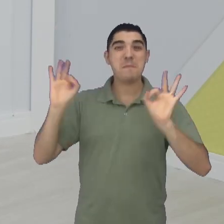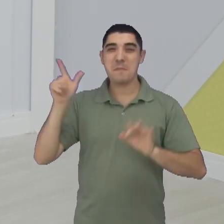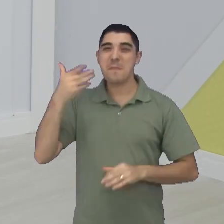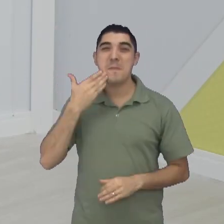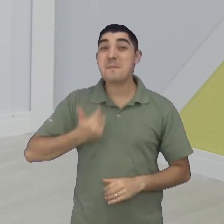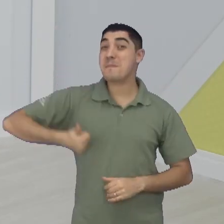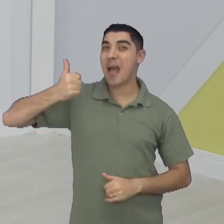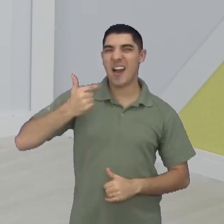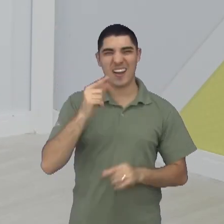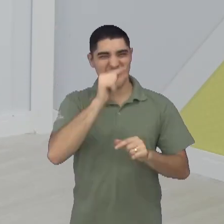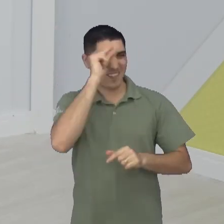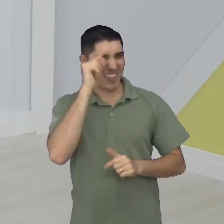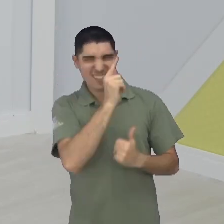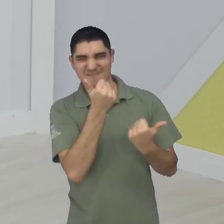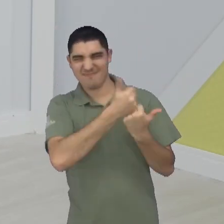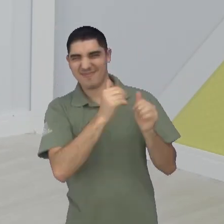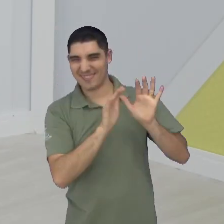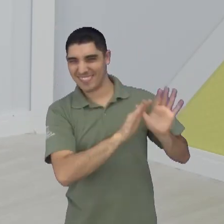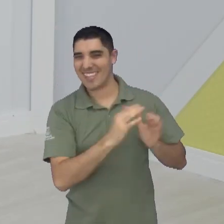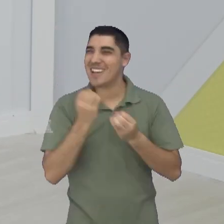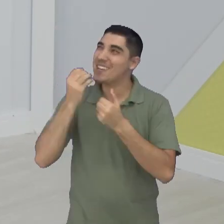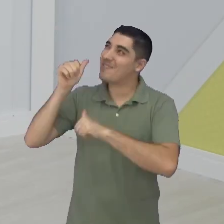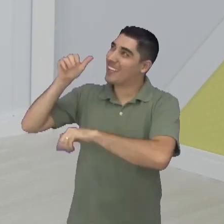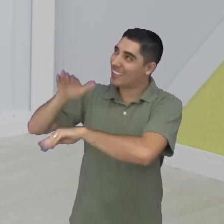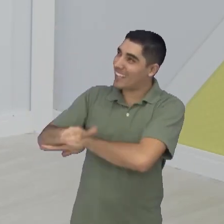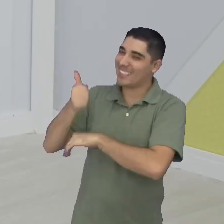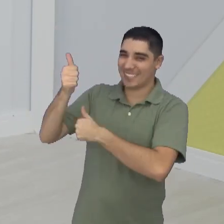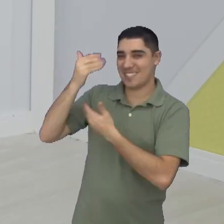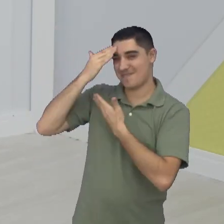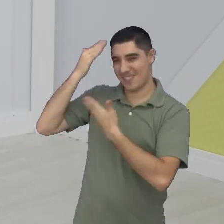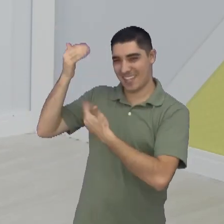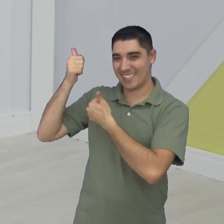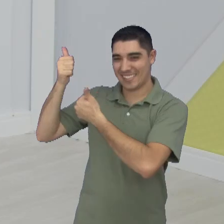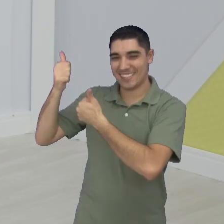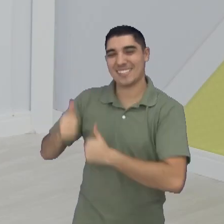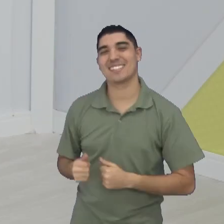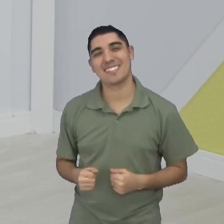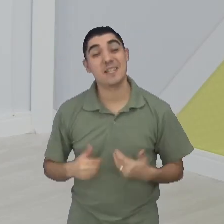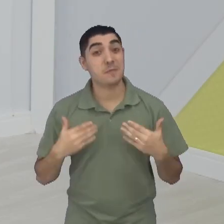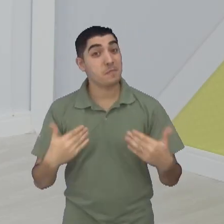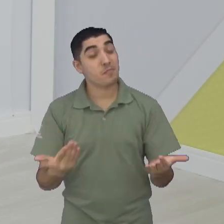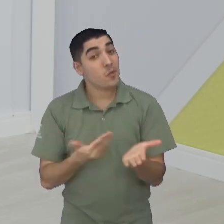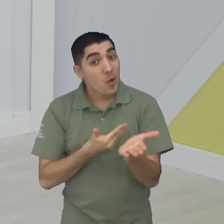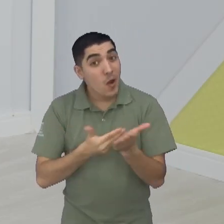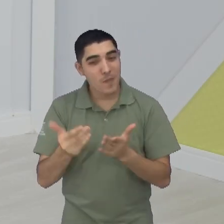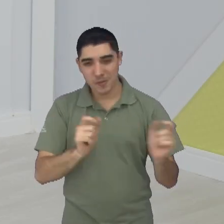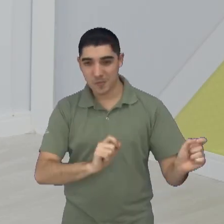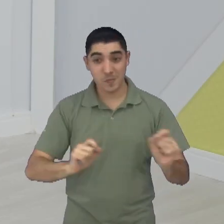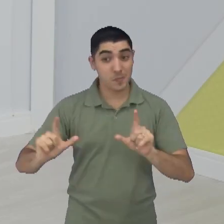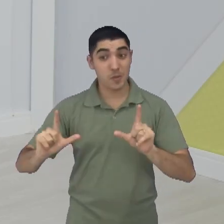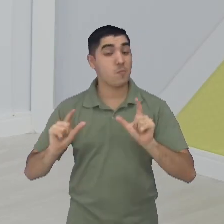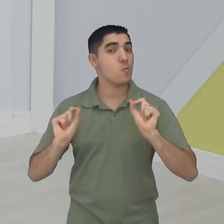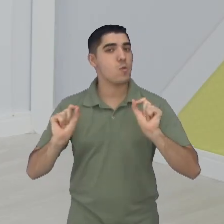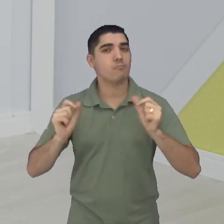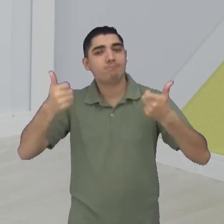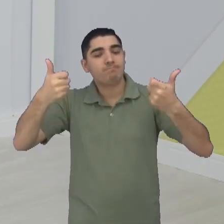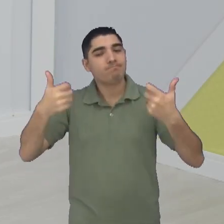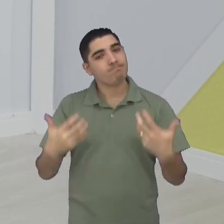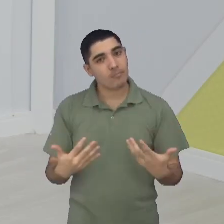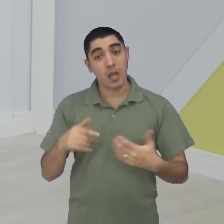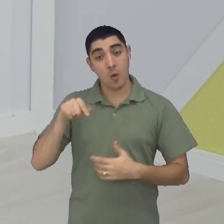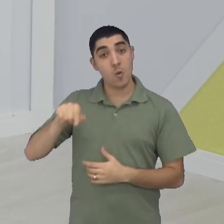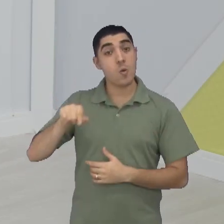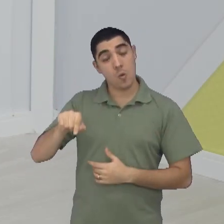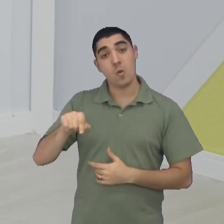vai começar o programa... Boa tarde, Luiz, e bom programa também. E a gente vai começar o Hora do Esporte falando sobre o São